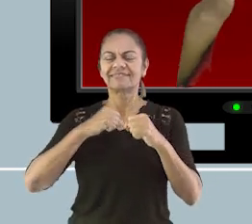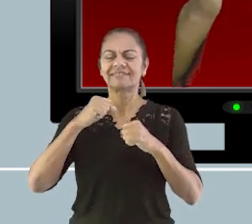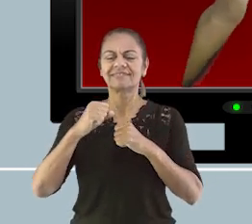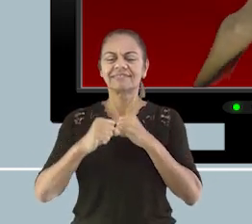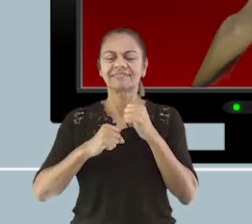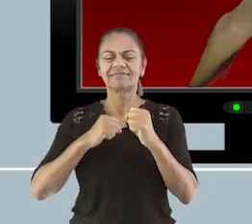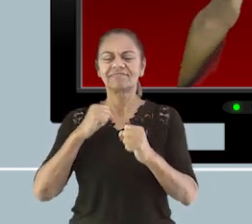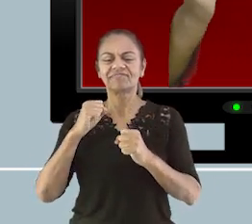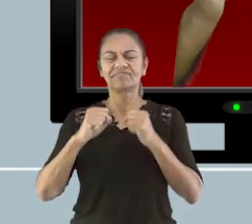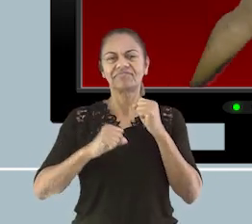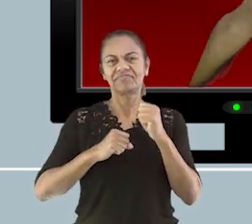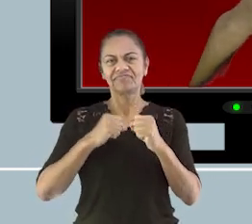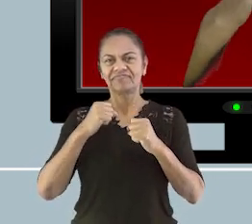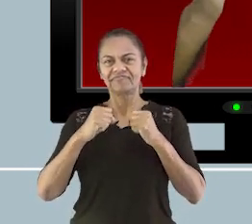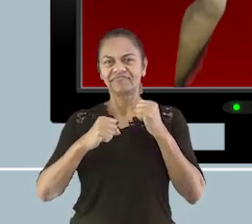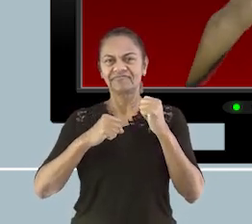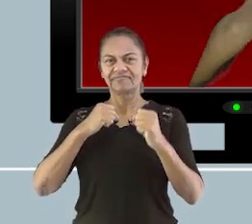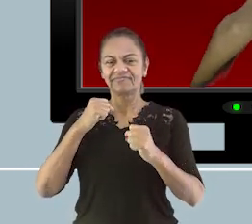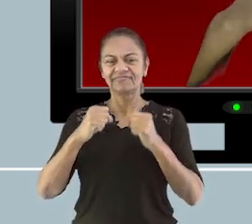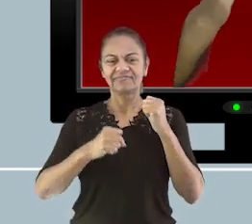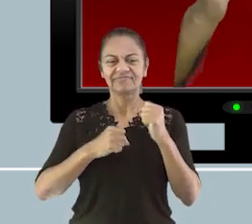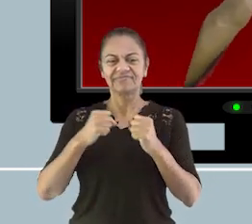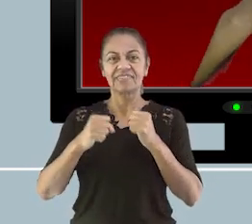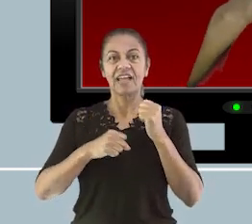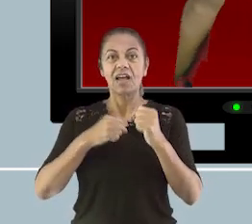lá, devagar.